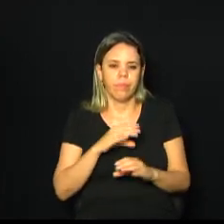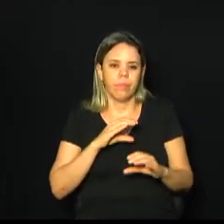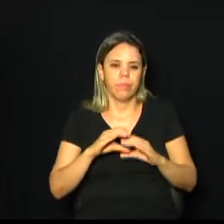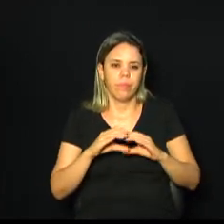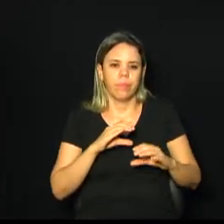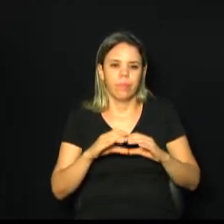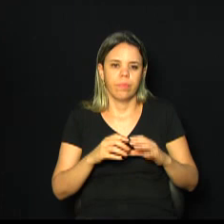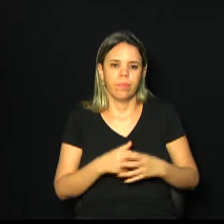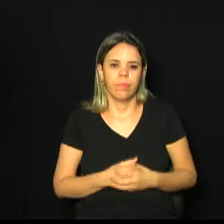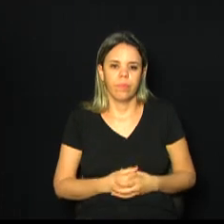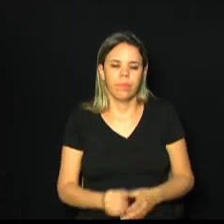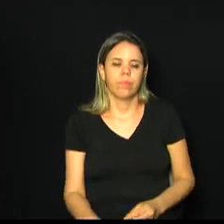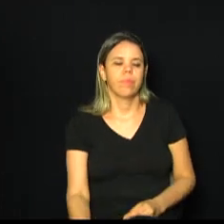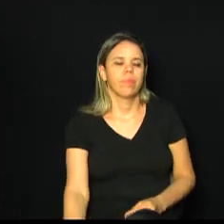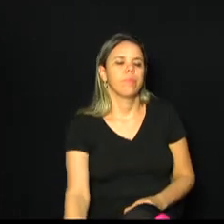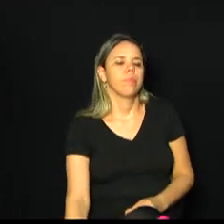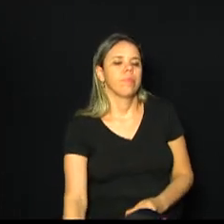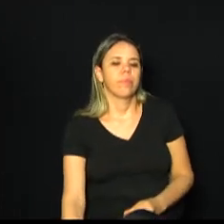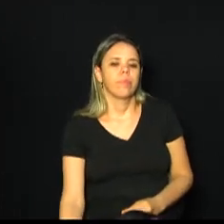comunicações,